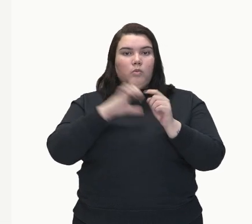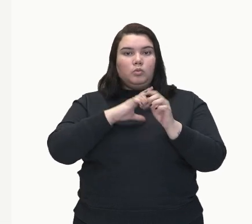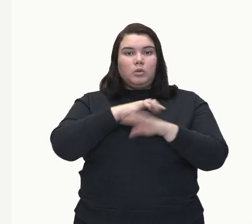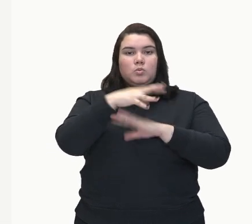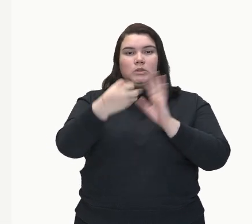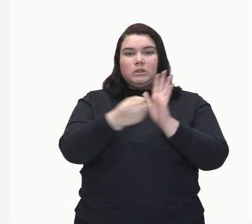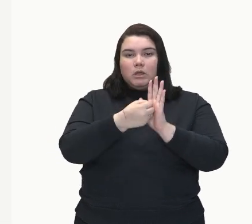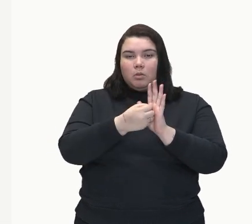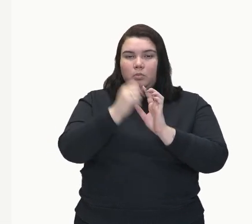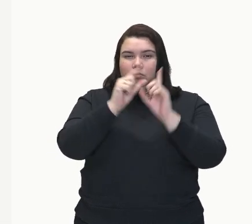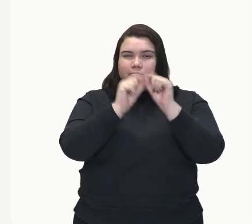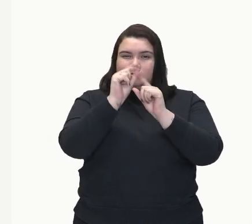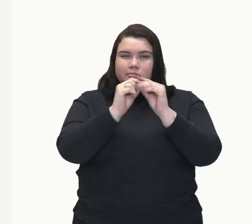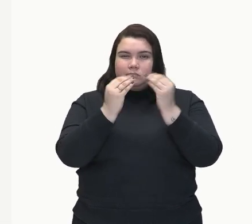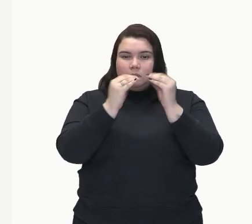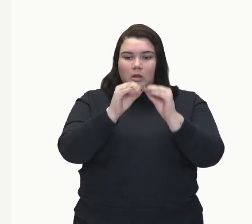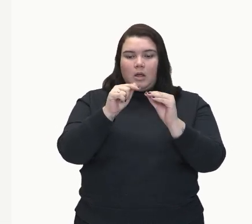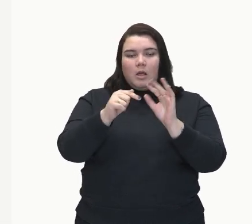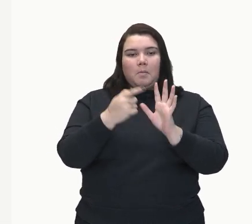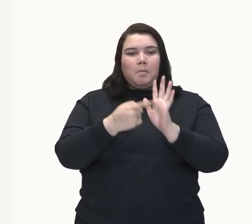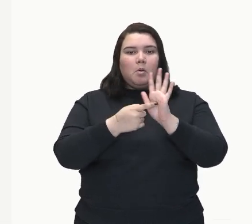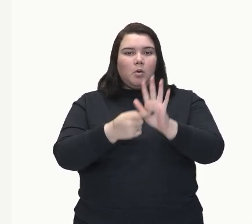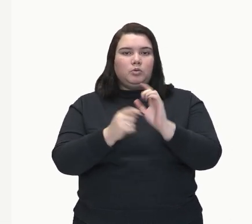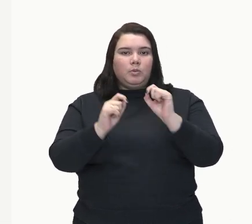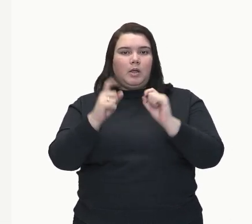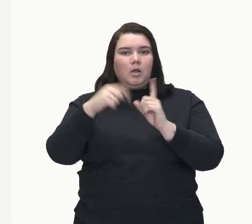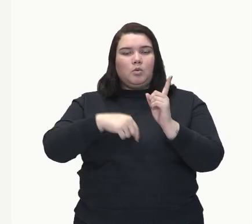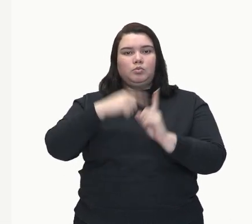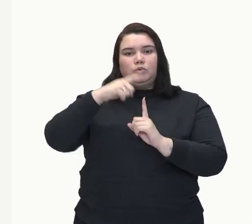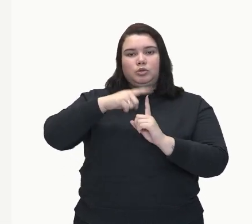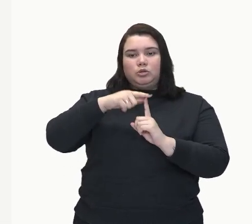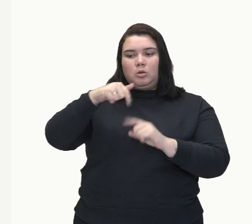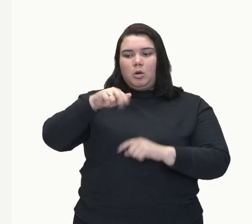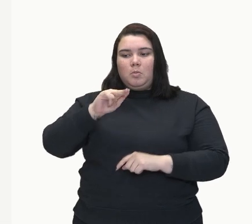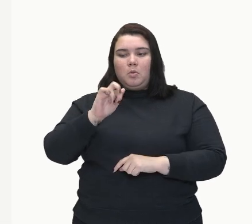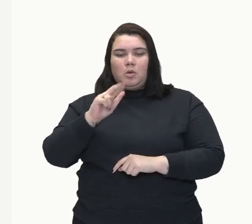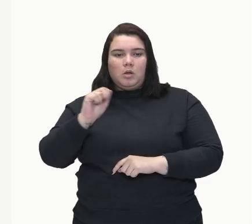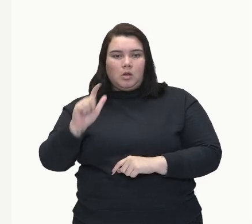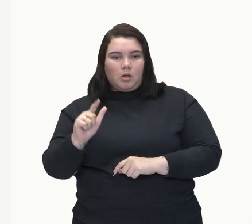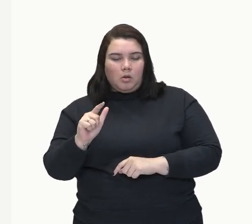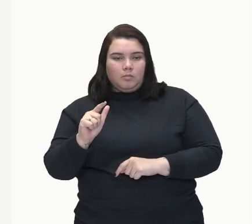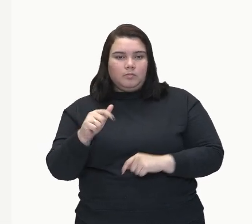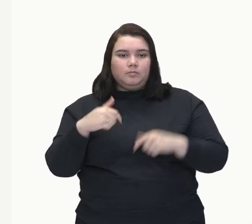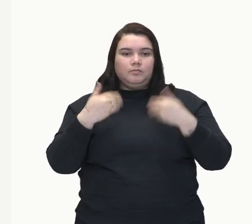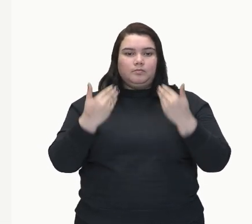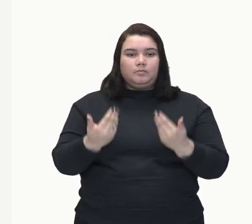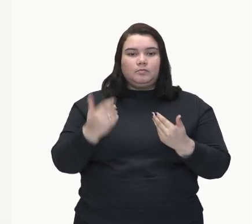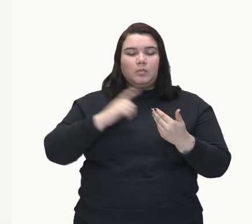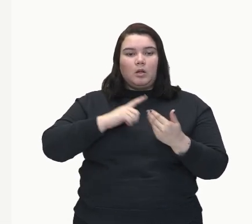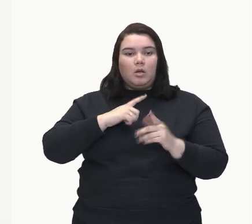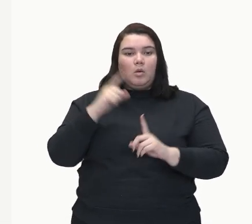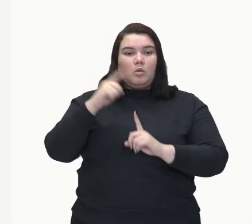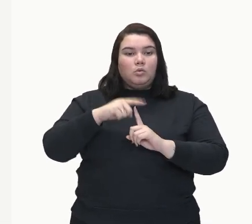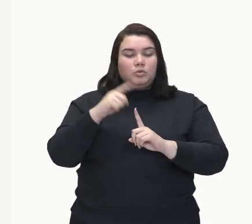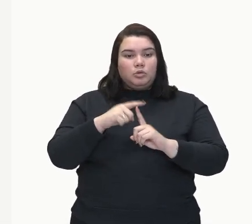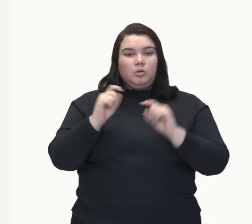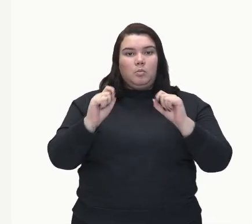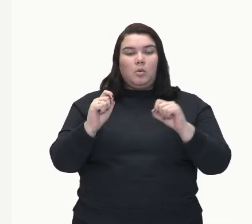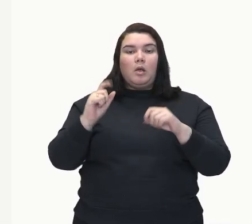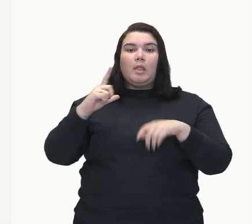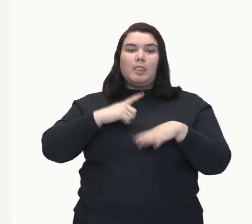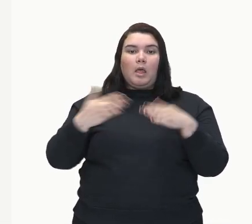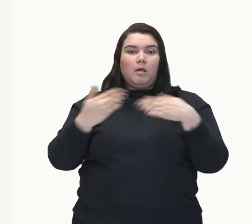Portanto, essa substância vai ter atividade óptica. Se ela vai ter atividade óptica, ela vai ter um isômero destrógeno e um